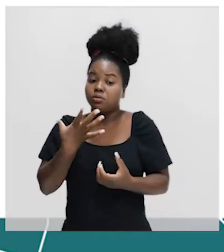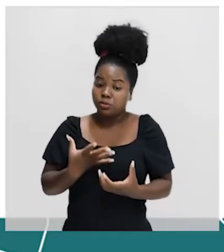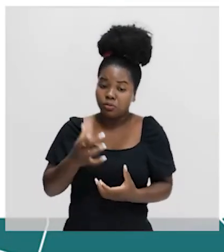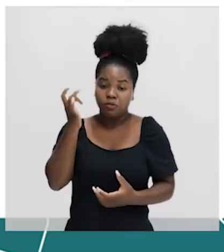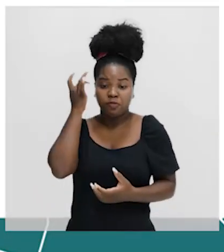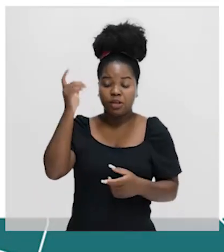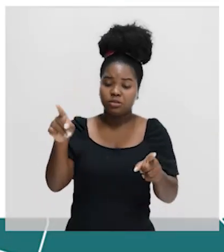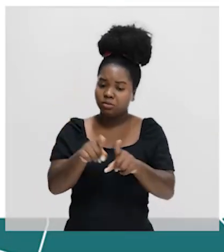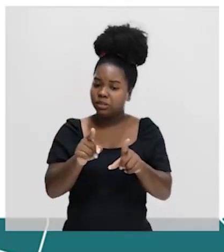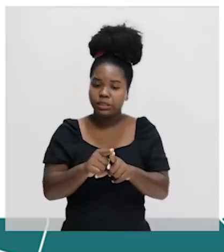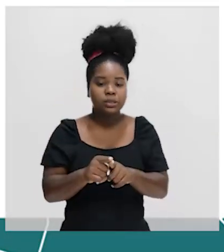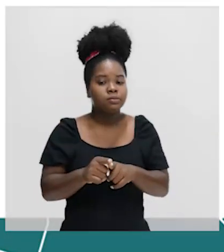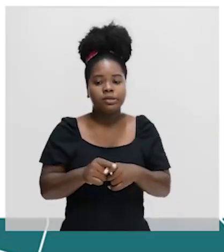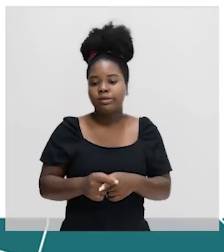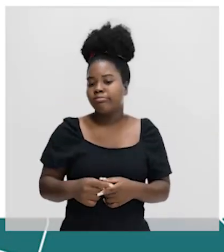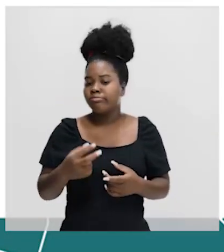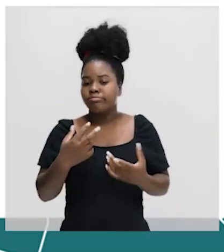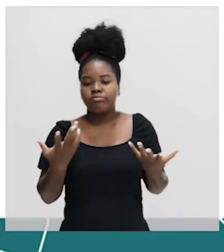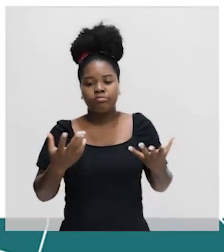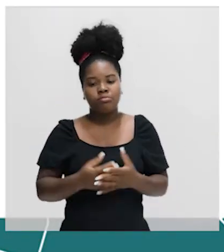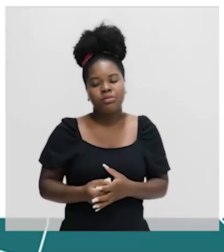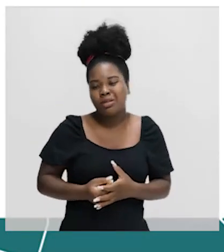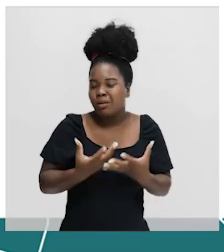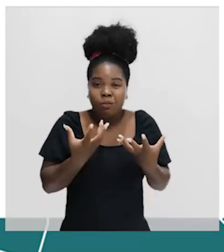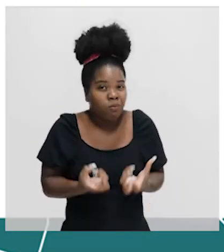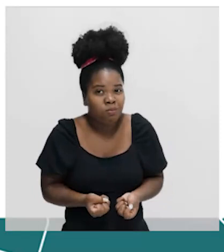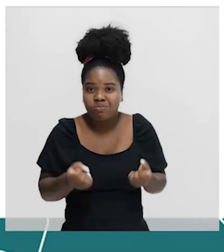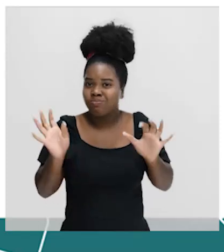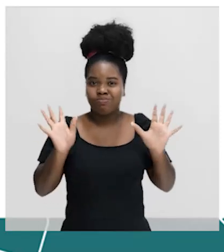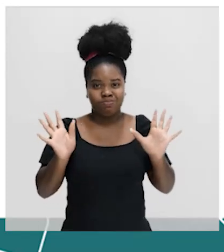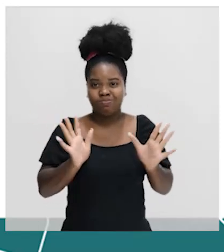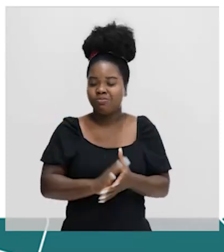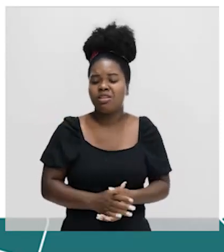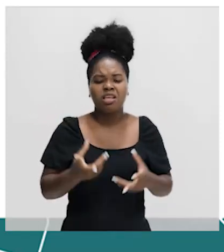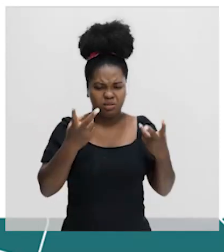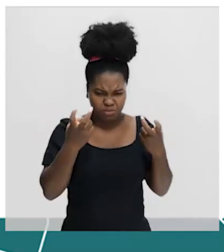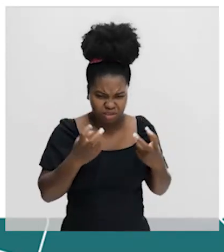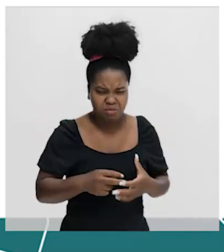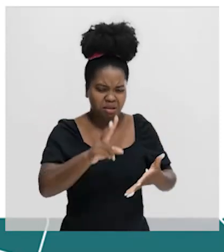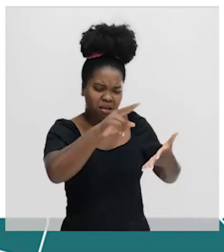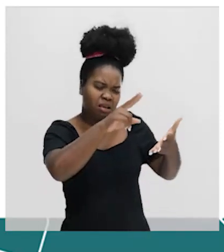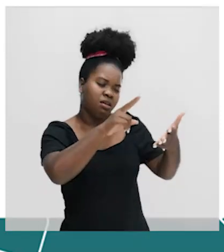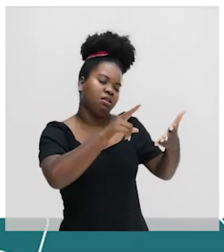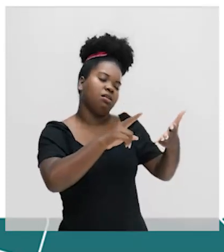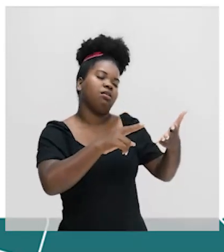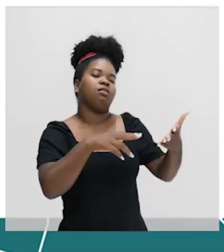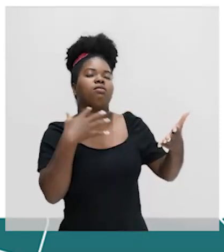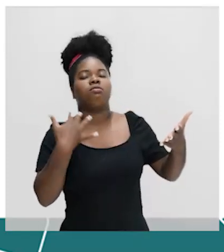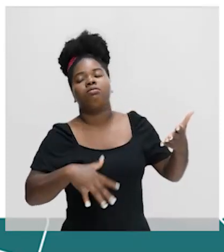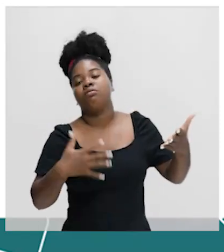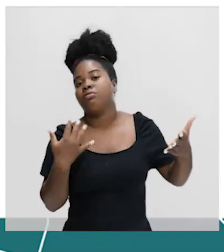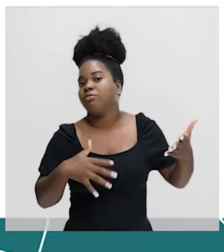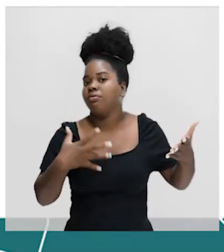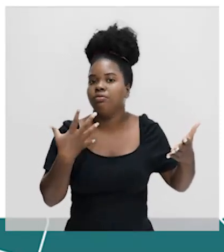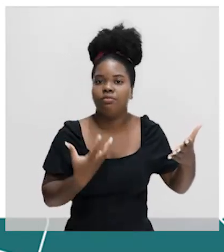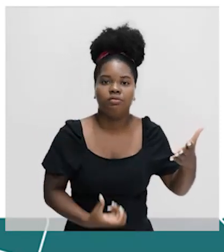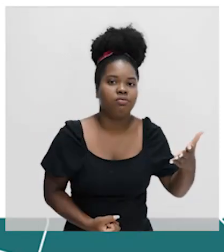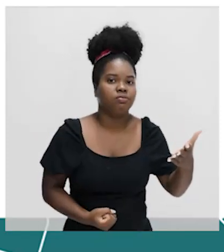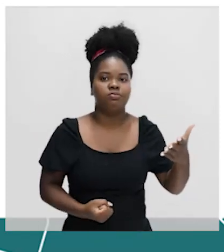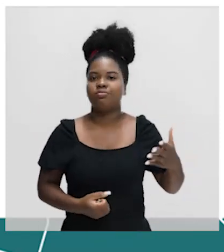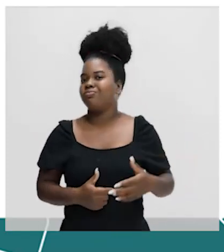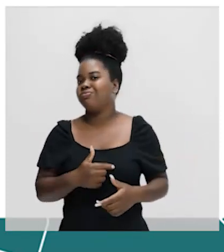mais fácil de ler, mais fácil, menos cansativo? Vocês já perceberam que tem leituras que são bem cansativas, né, que são